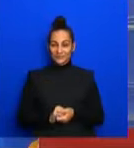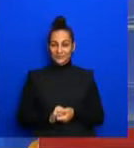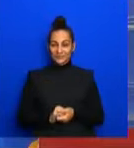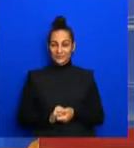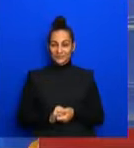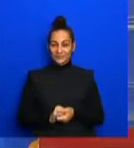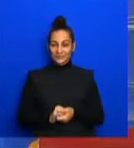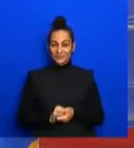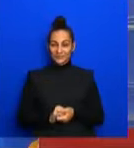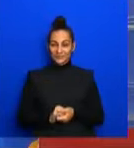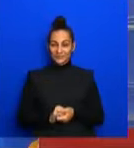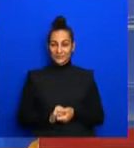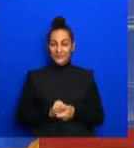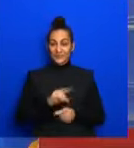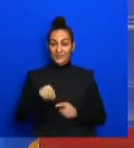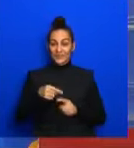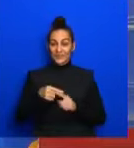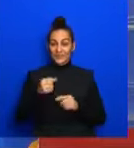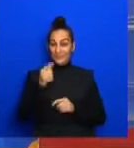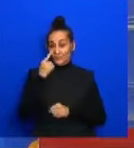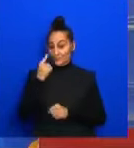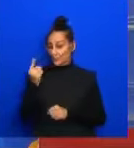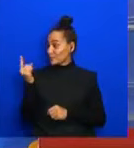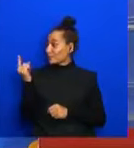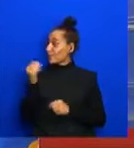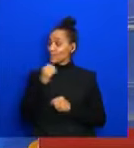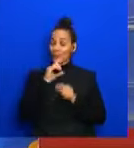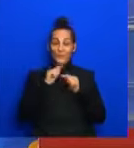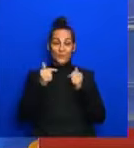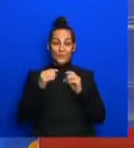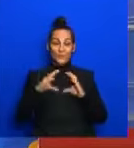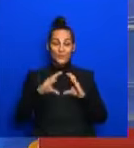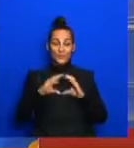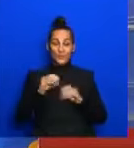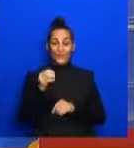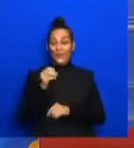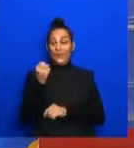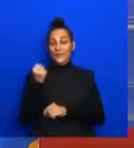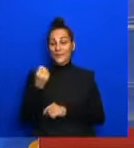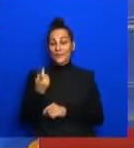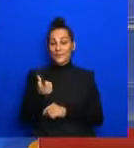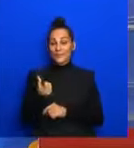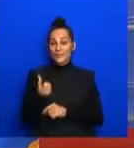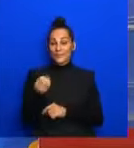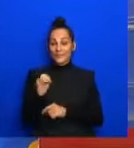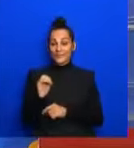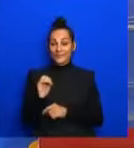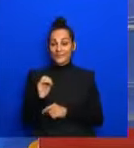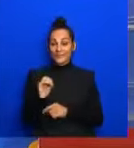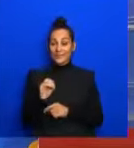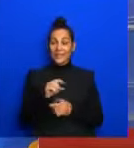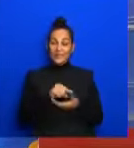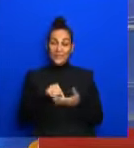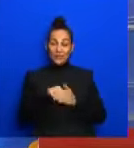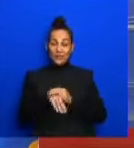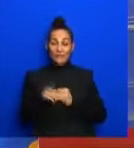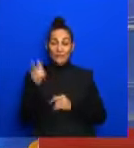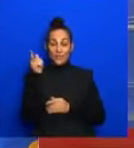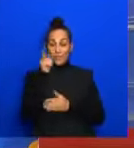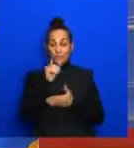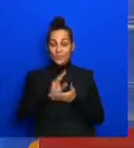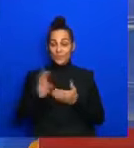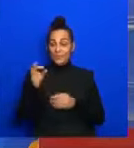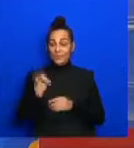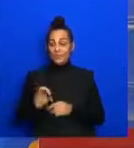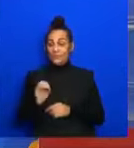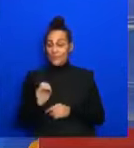73. Mais um número chegando. Boa sorte, bola branca, 60. Branca, número 60. Na Lotomania, você ganha com